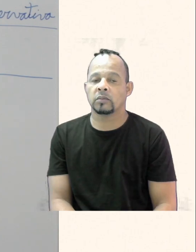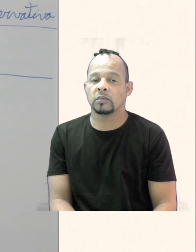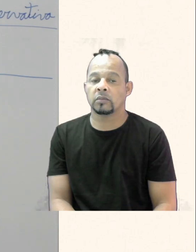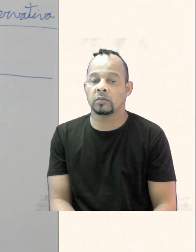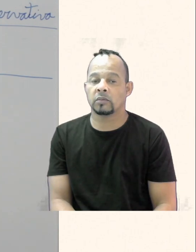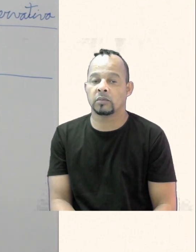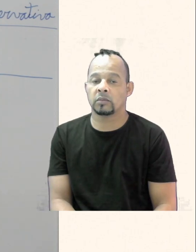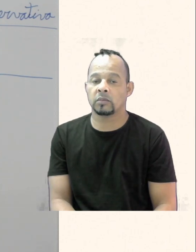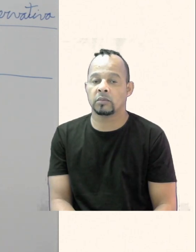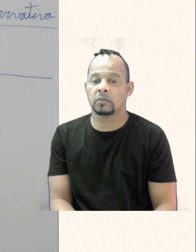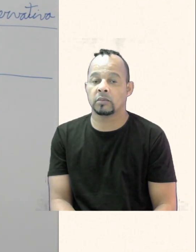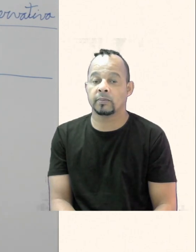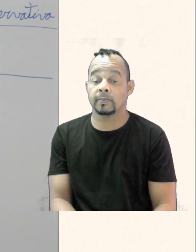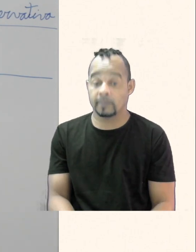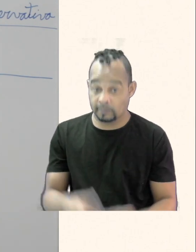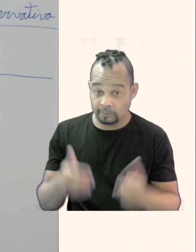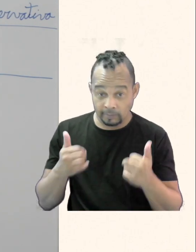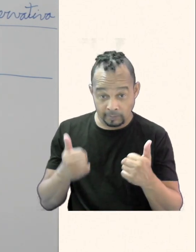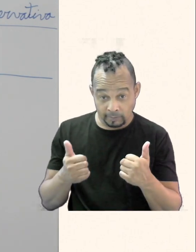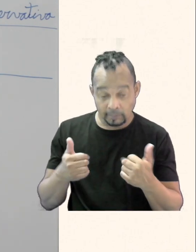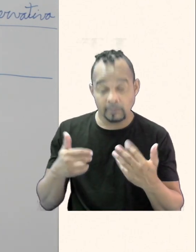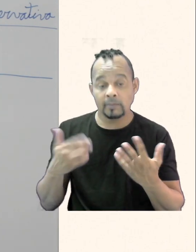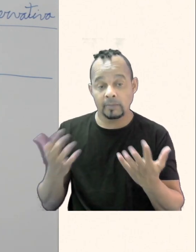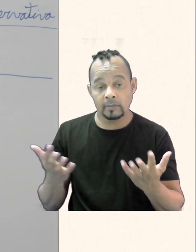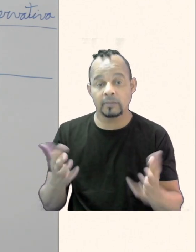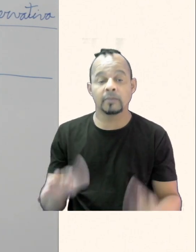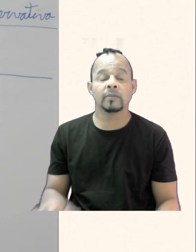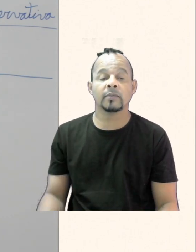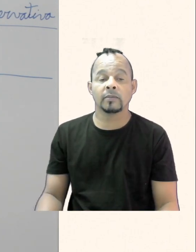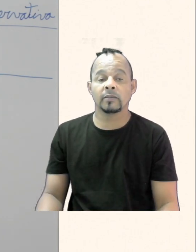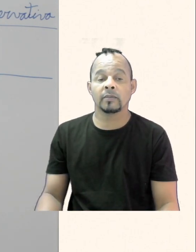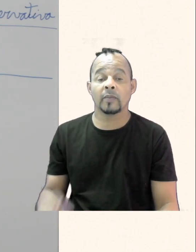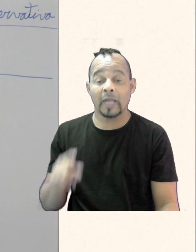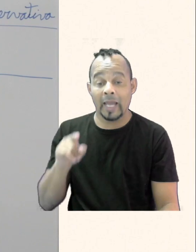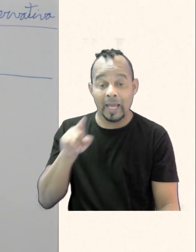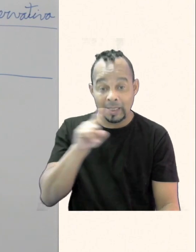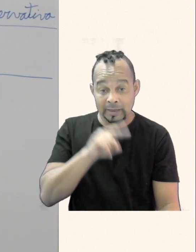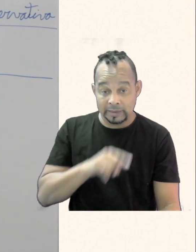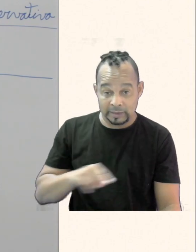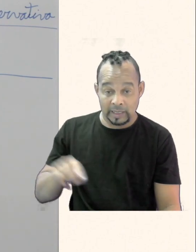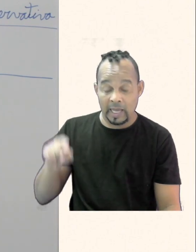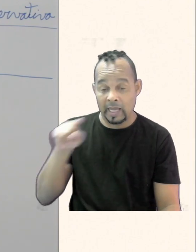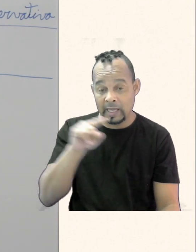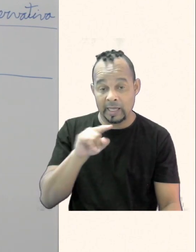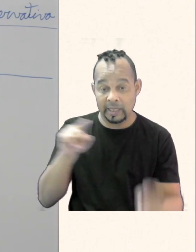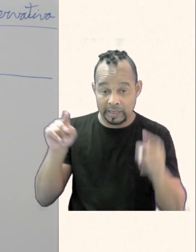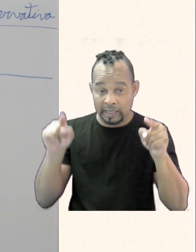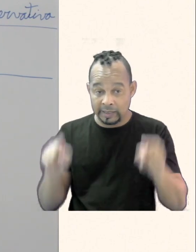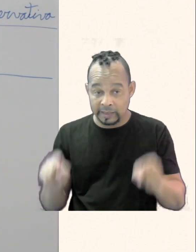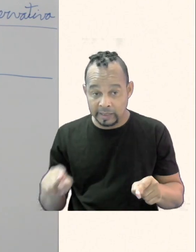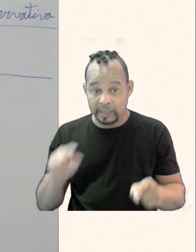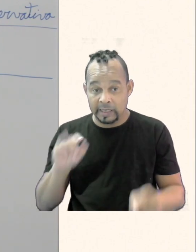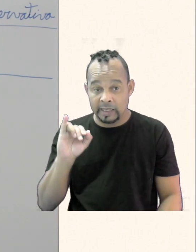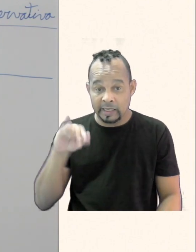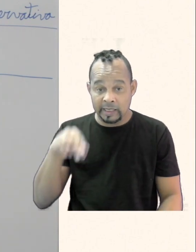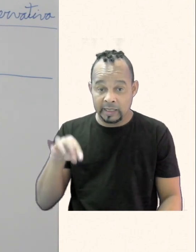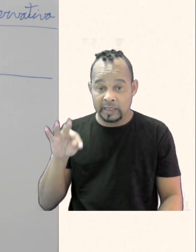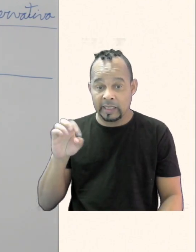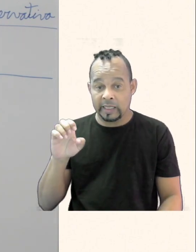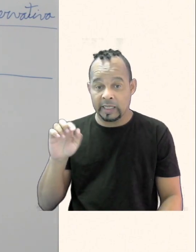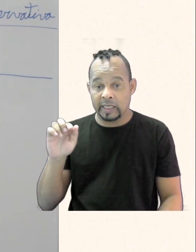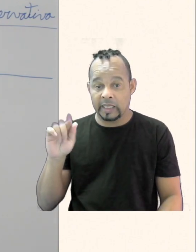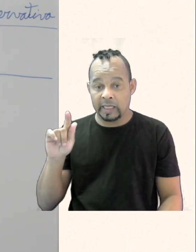Tranquilo? Ou seja, esta integral independe